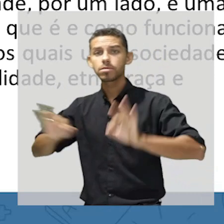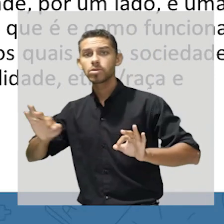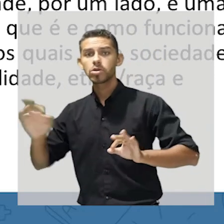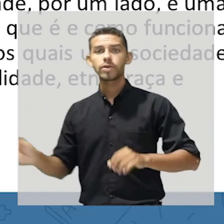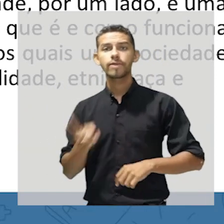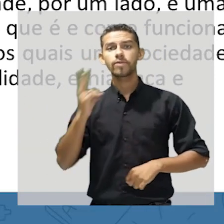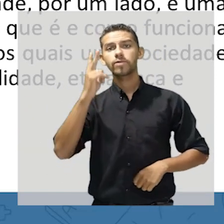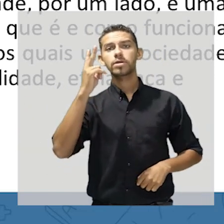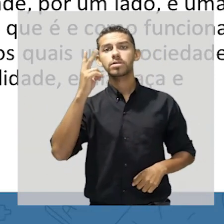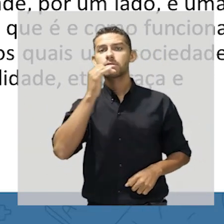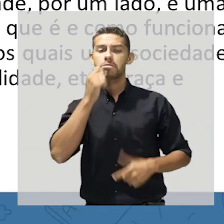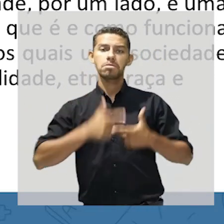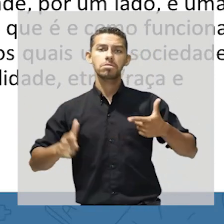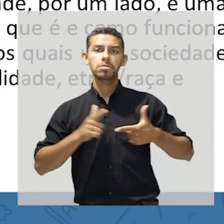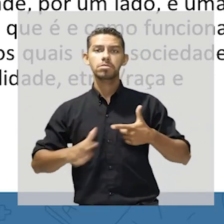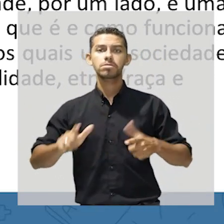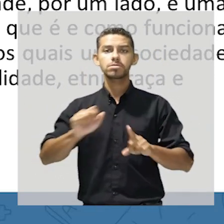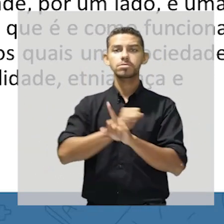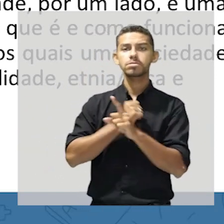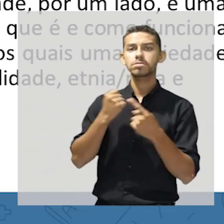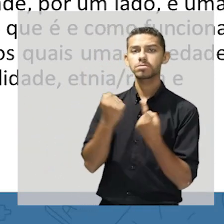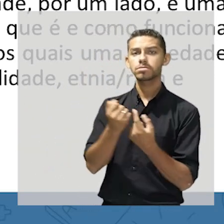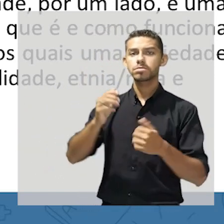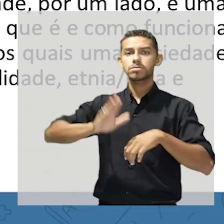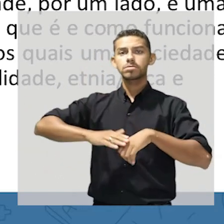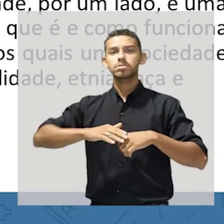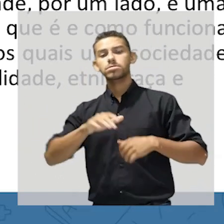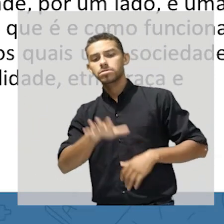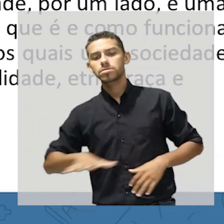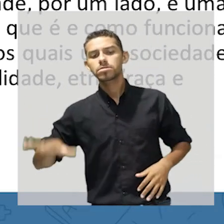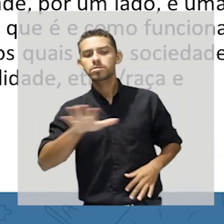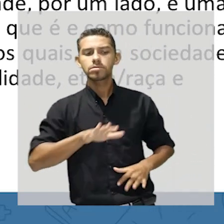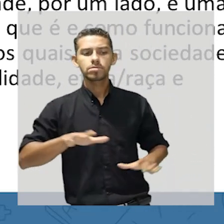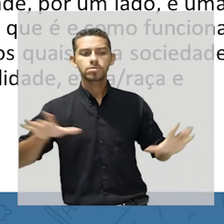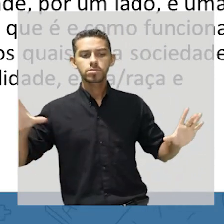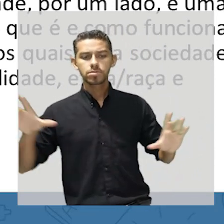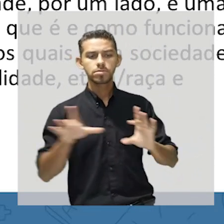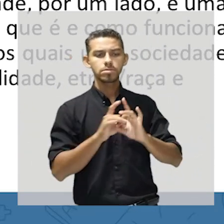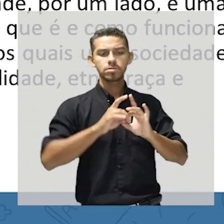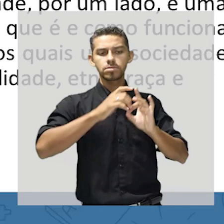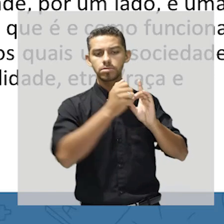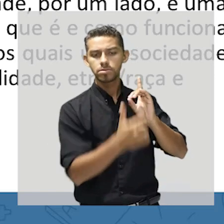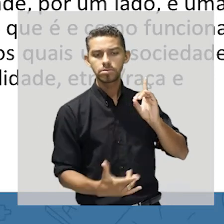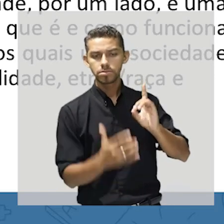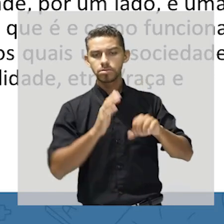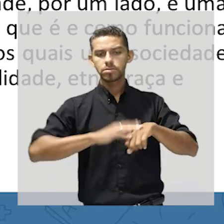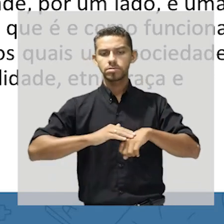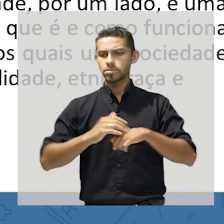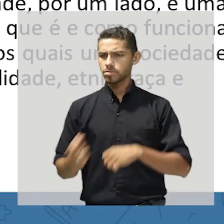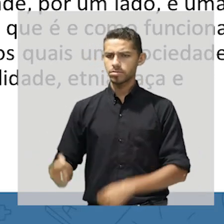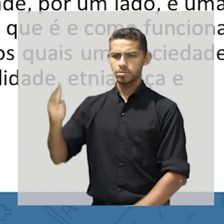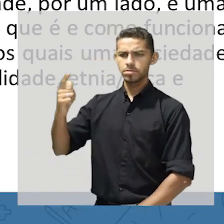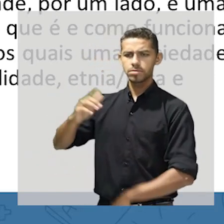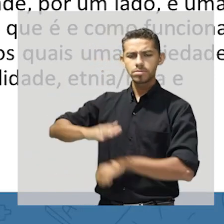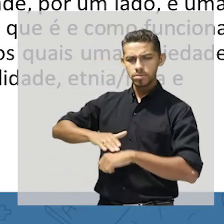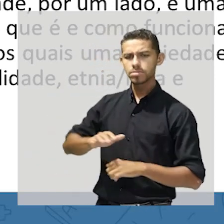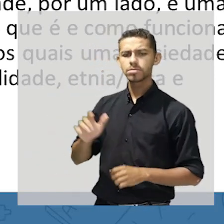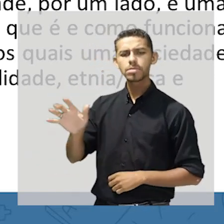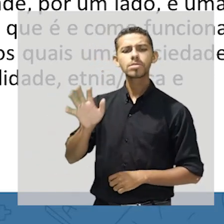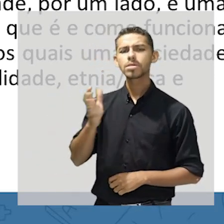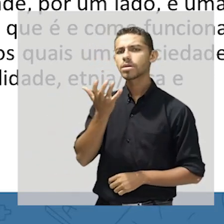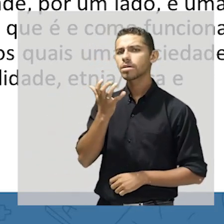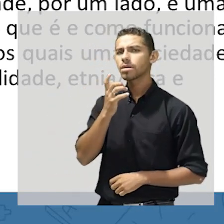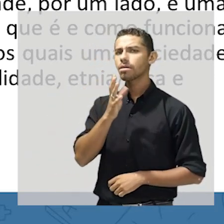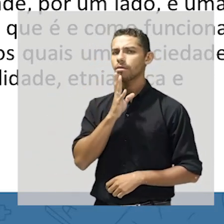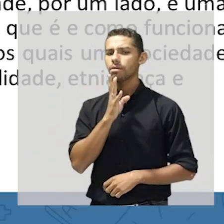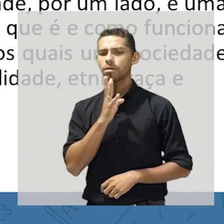dos valores e problemas de uma sociedade por um lado e uma coleção de fatos e dados impressionantes para quem quer saber